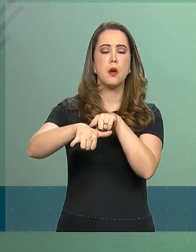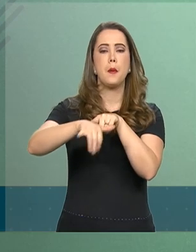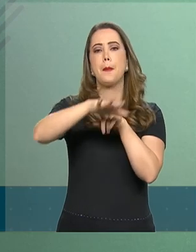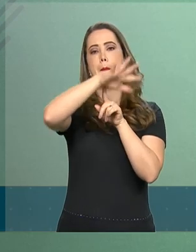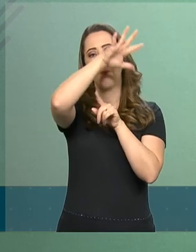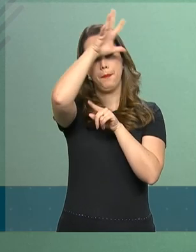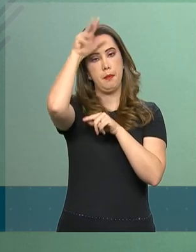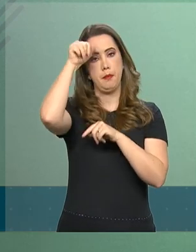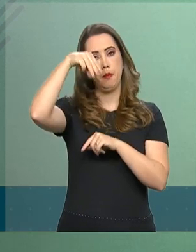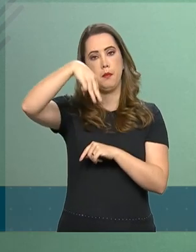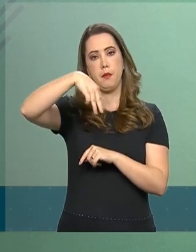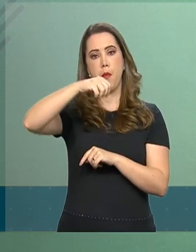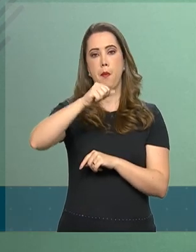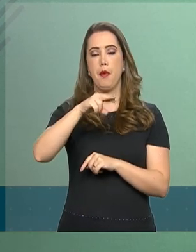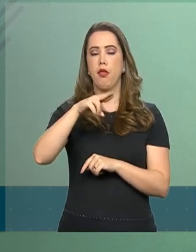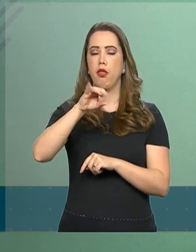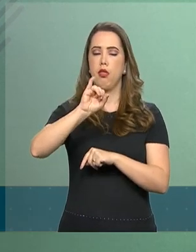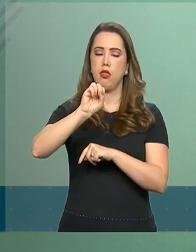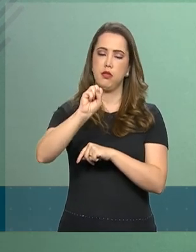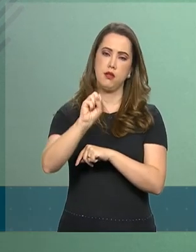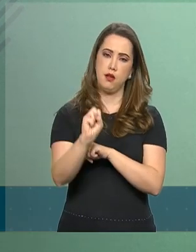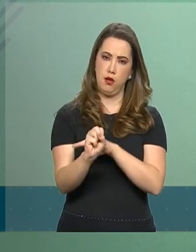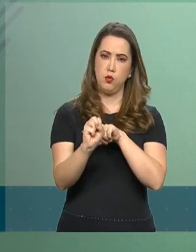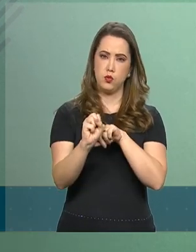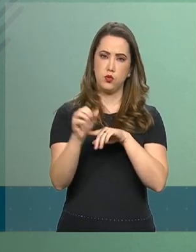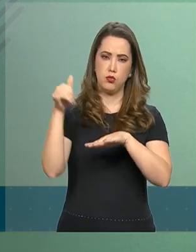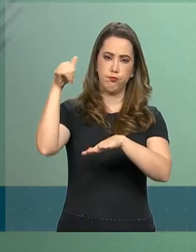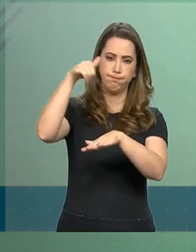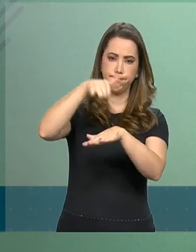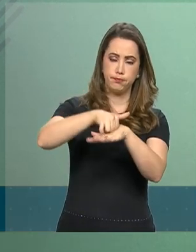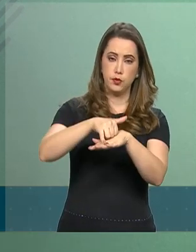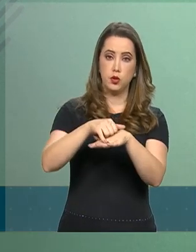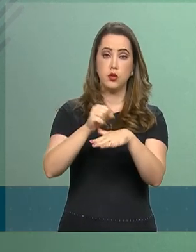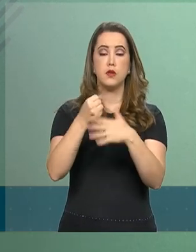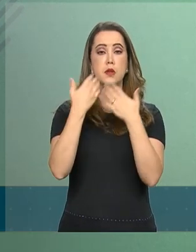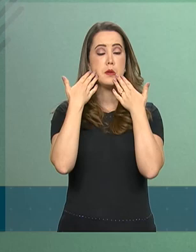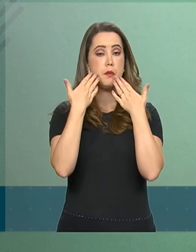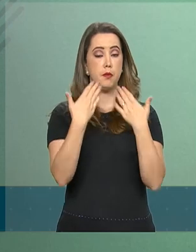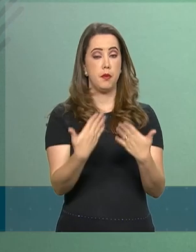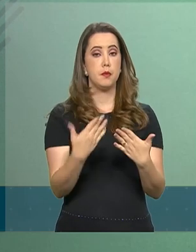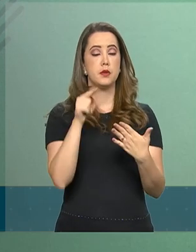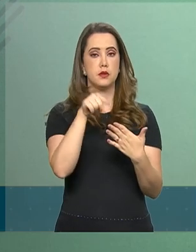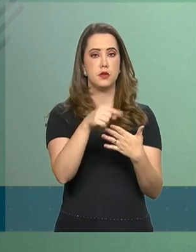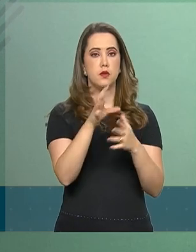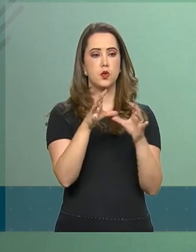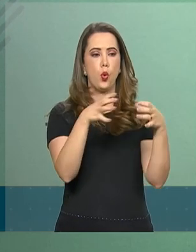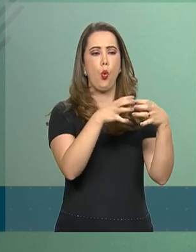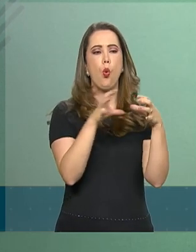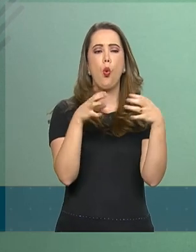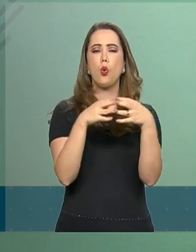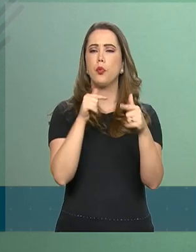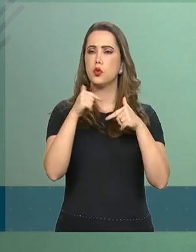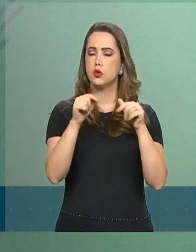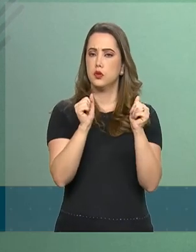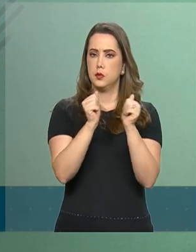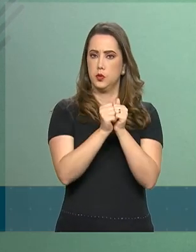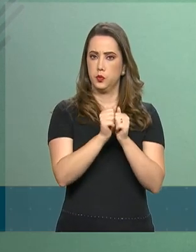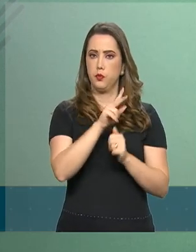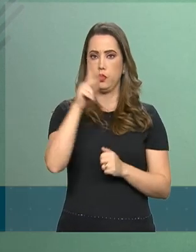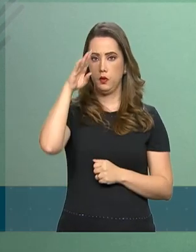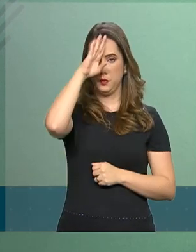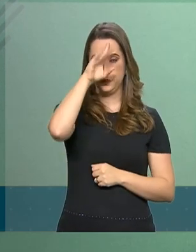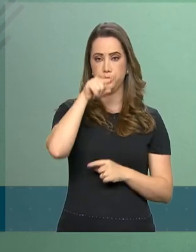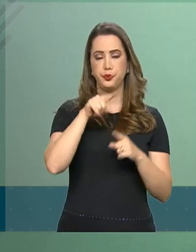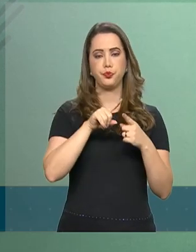eu vou elencar comitiva naquilo que é de interesse de vocês senhor presidente da república o